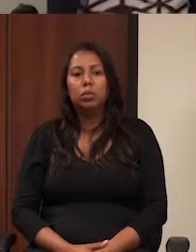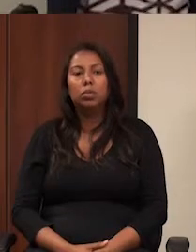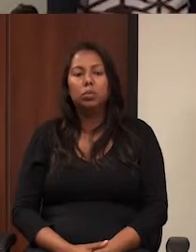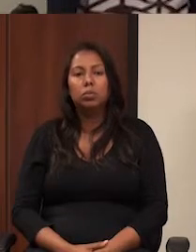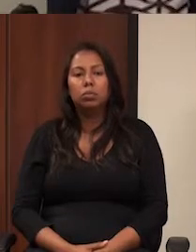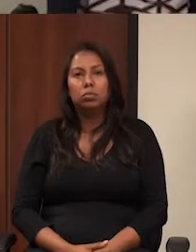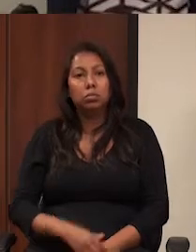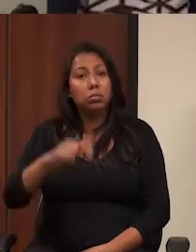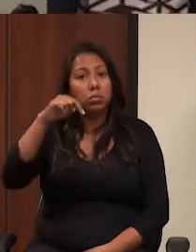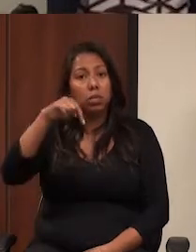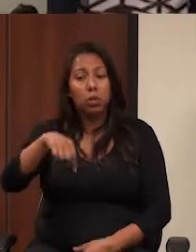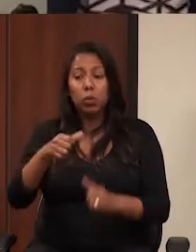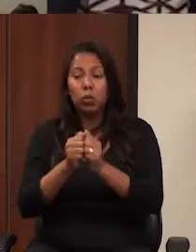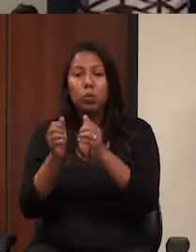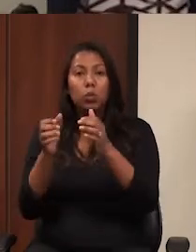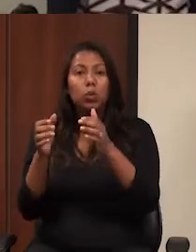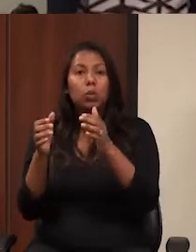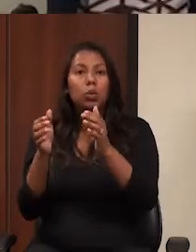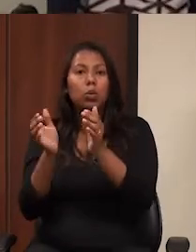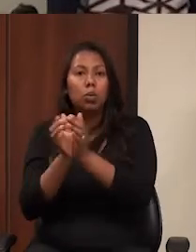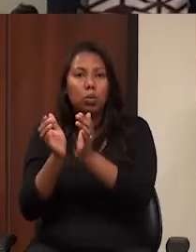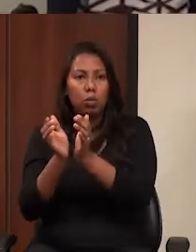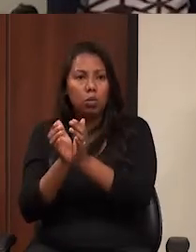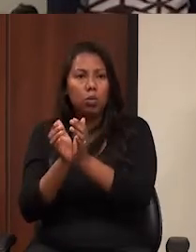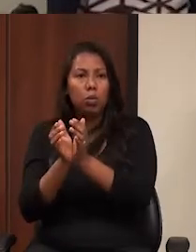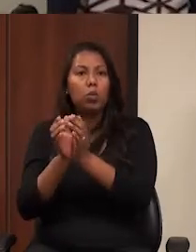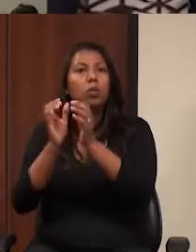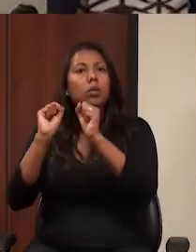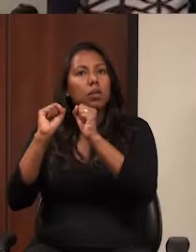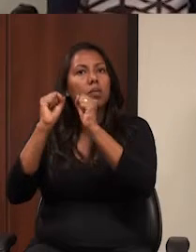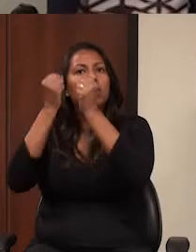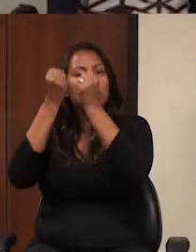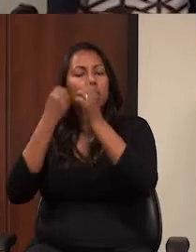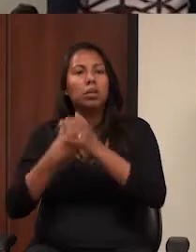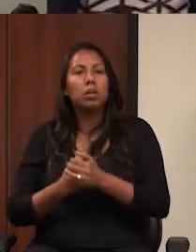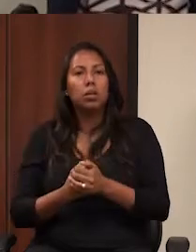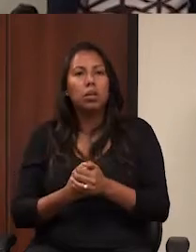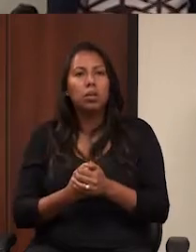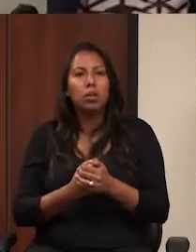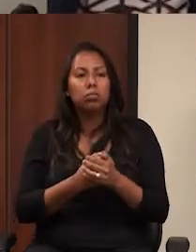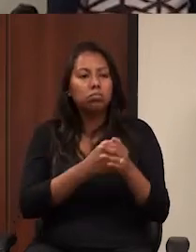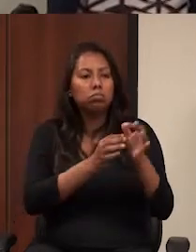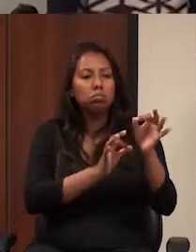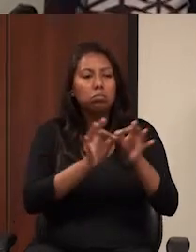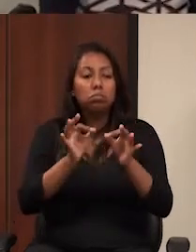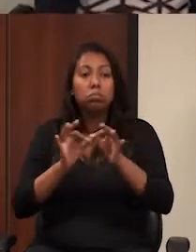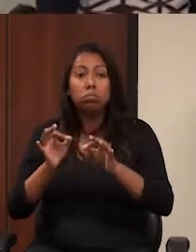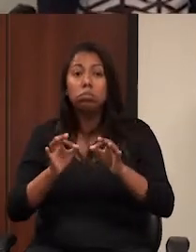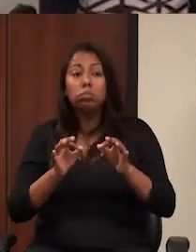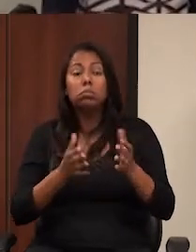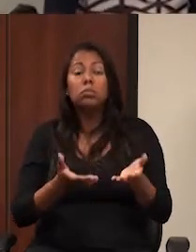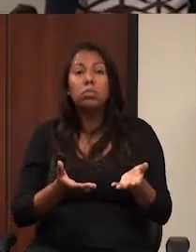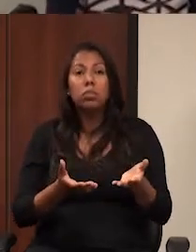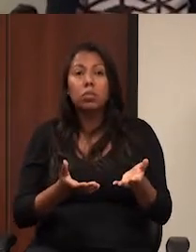aqui do grupo de atuação interdisciplinar da Defensoria, acabou realizando um mapeamento de possíveis agências